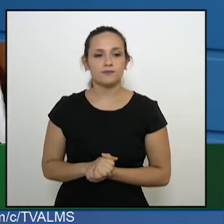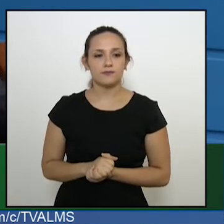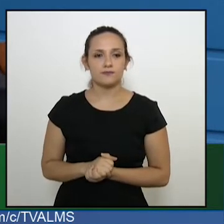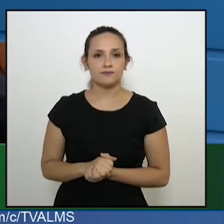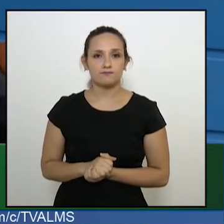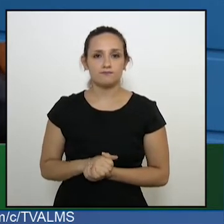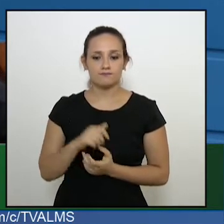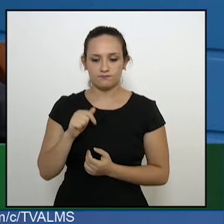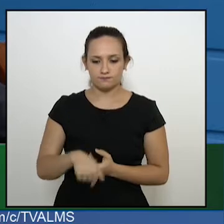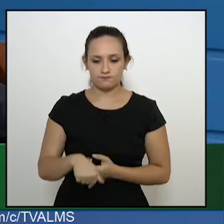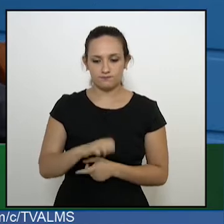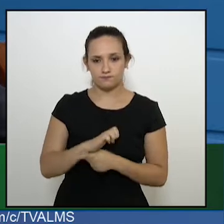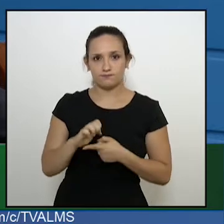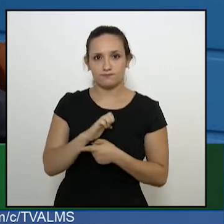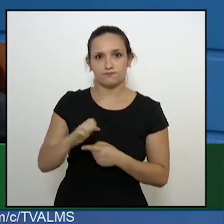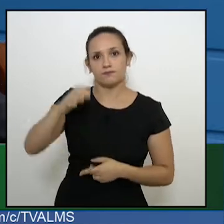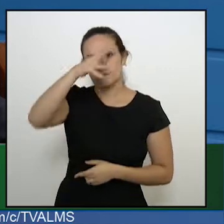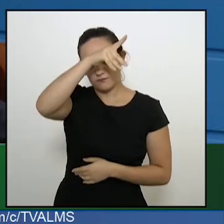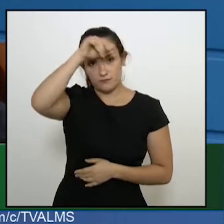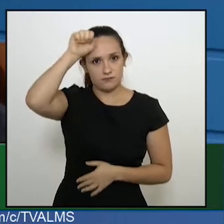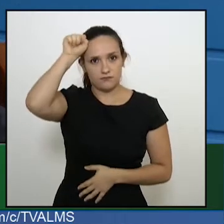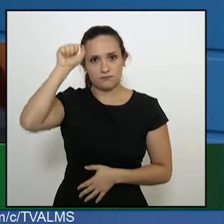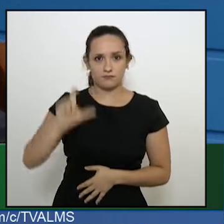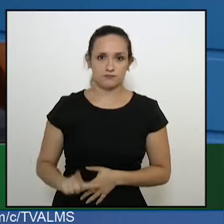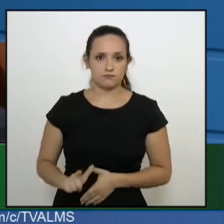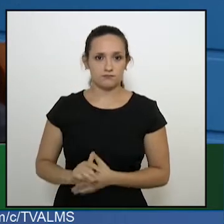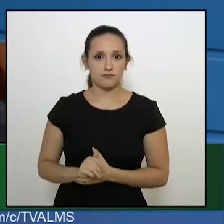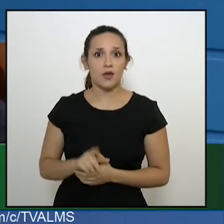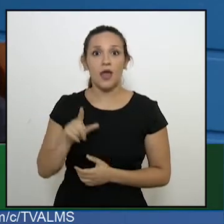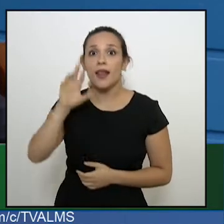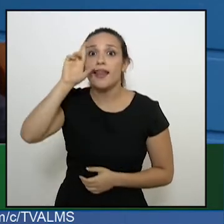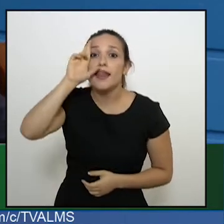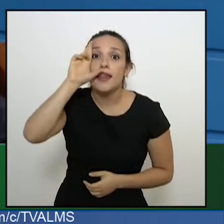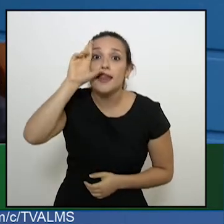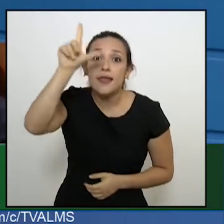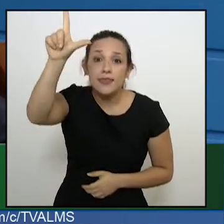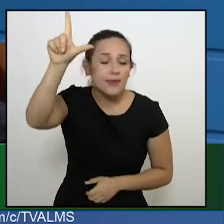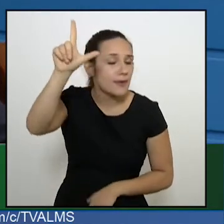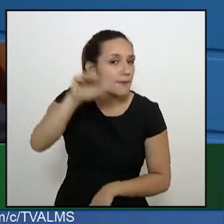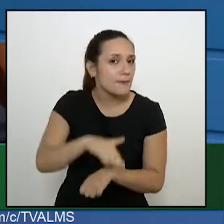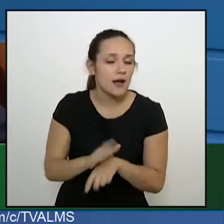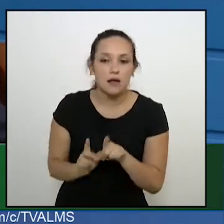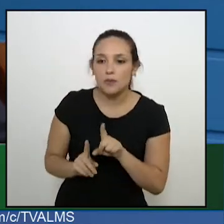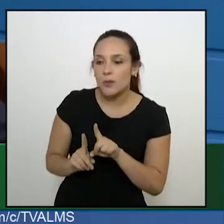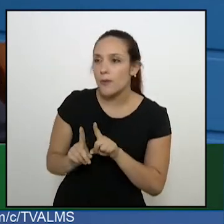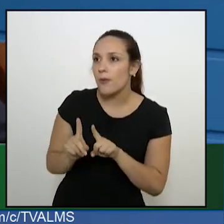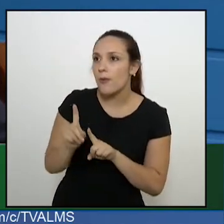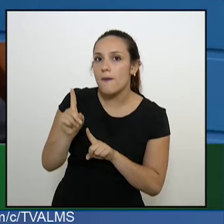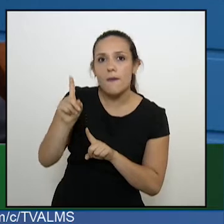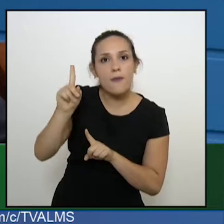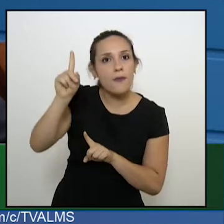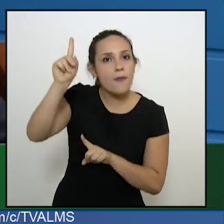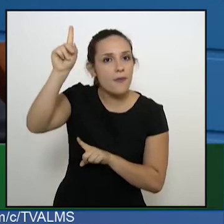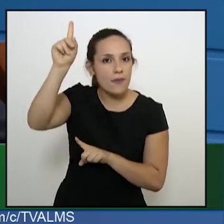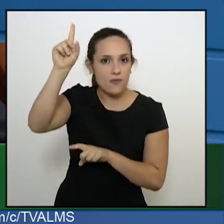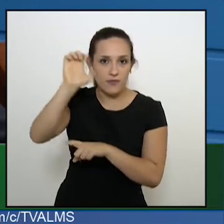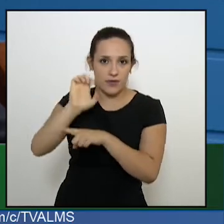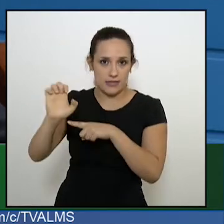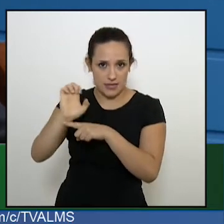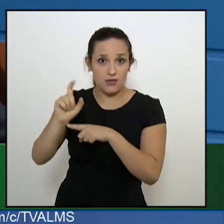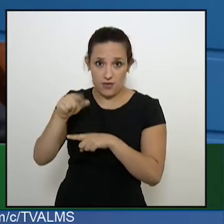O Mato Grosso do Sul, ele está liderando o ranking dos